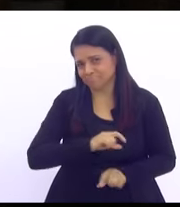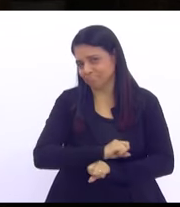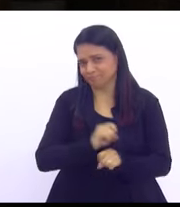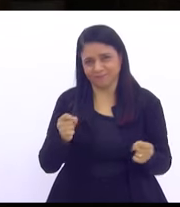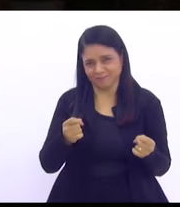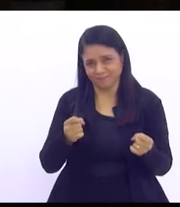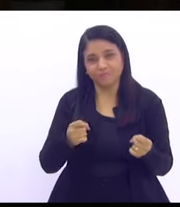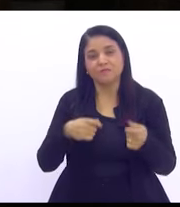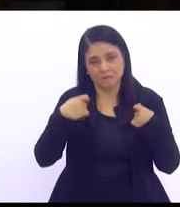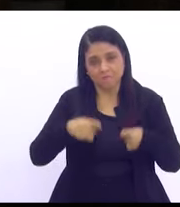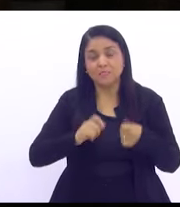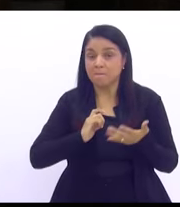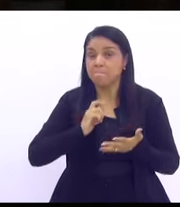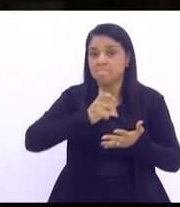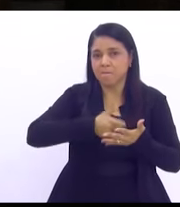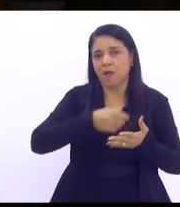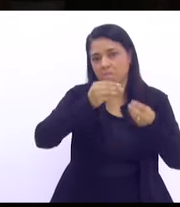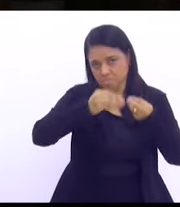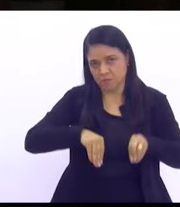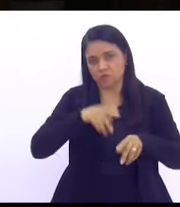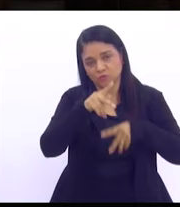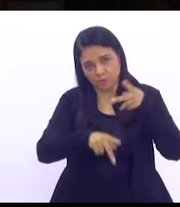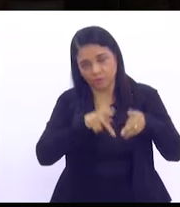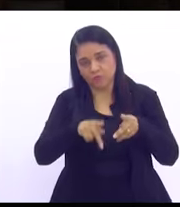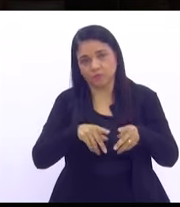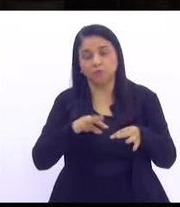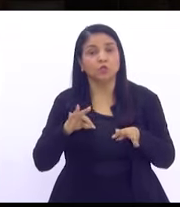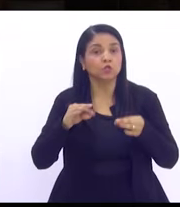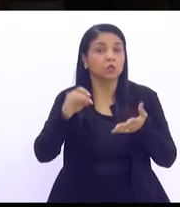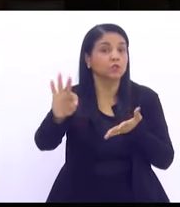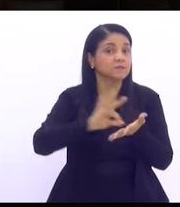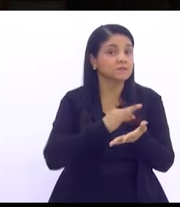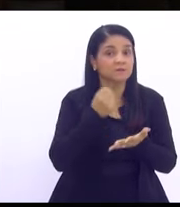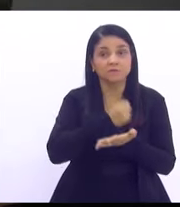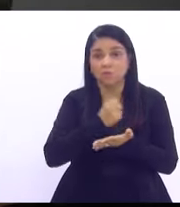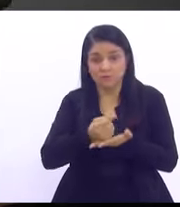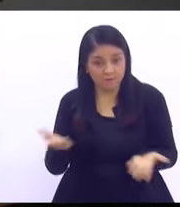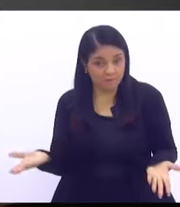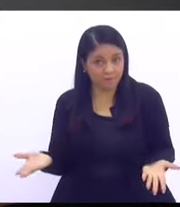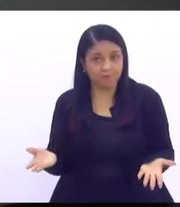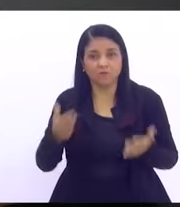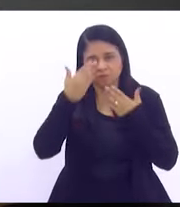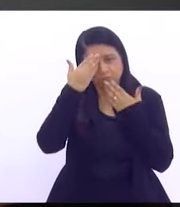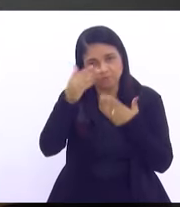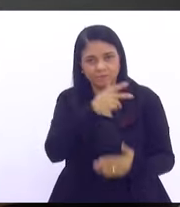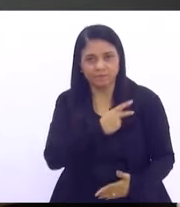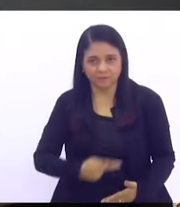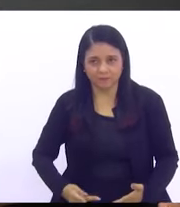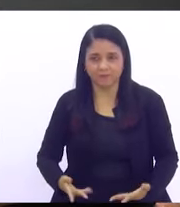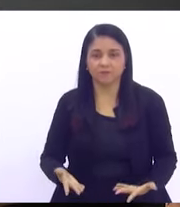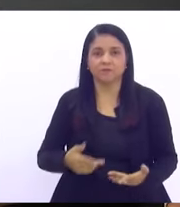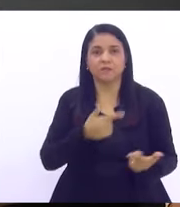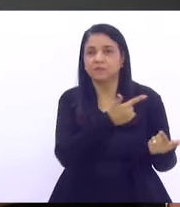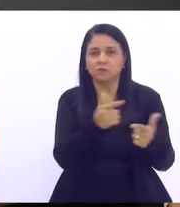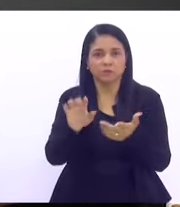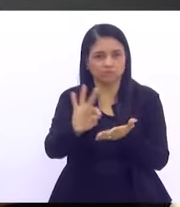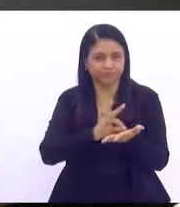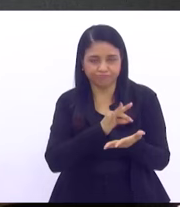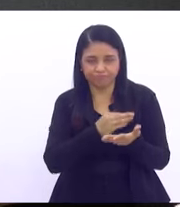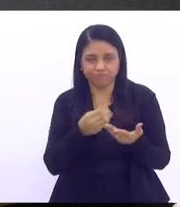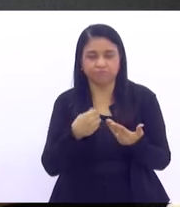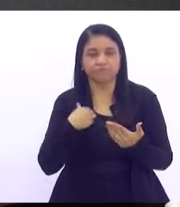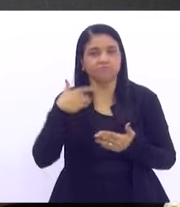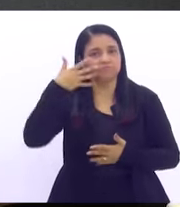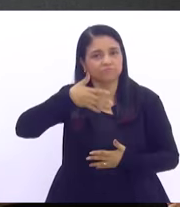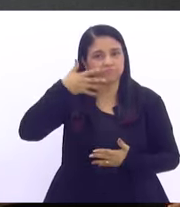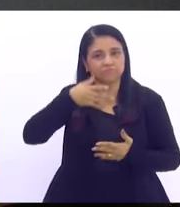e assim, quando foi assinado todo o contrato. Obrigado, senhor presidente. Não havendo mais orador inscrito, a